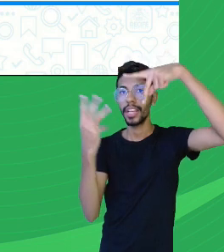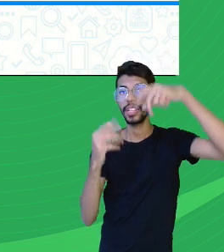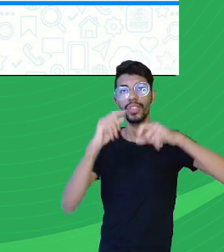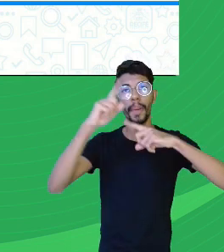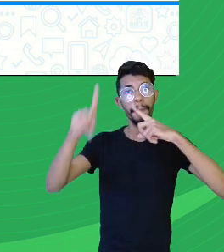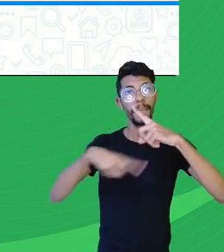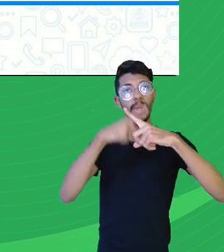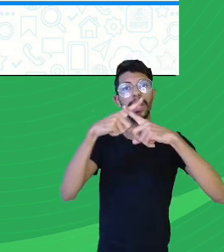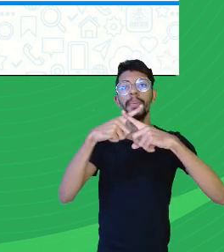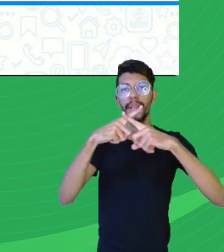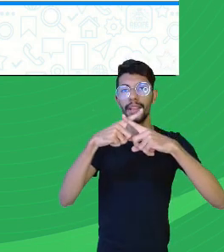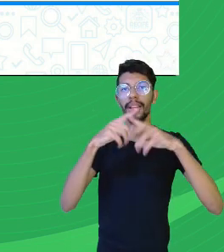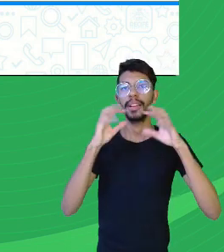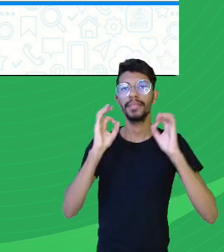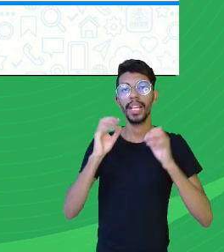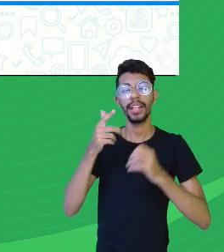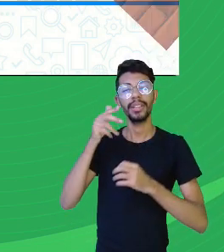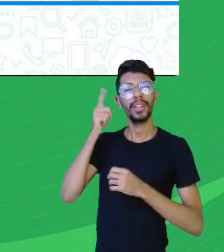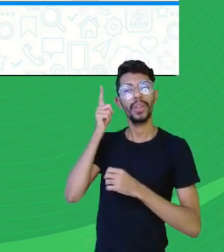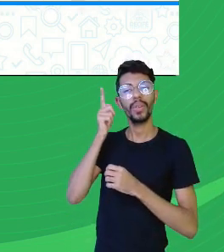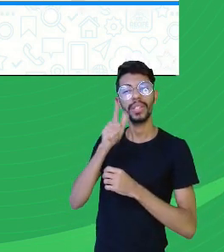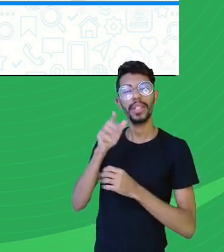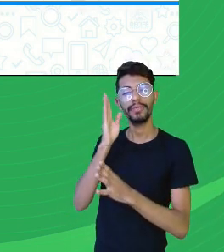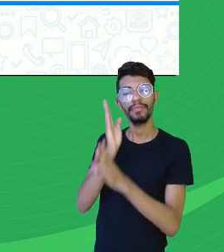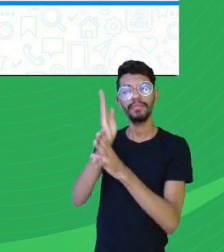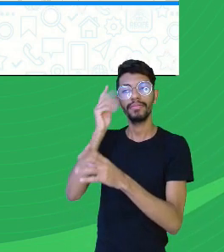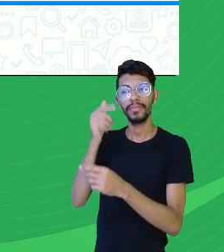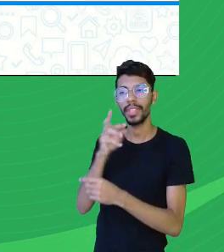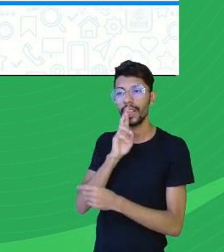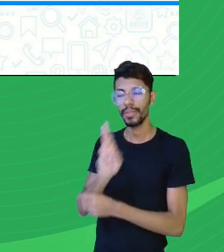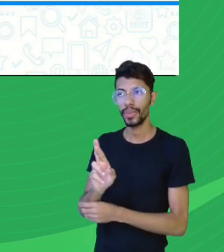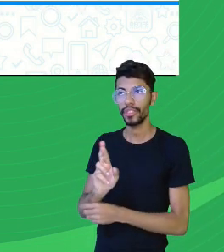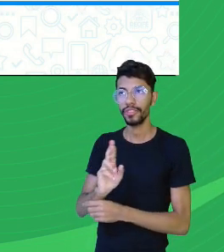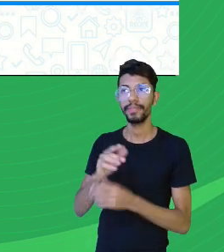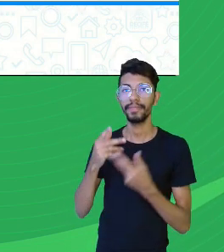correto? Vamos para a próxima. Olha só agora.